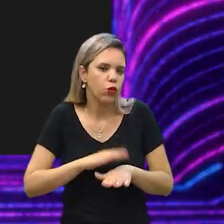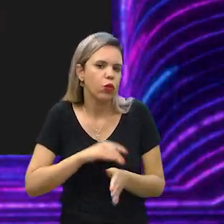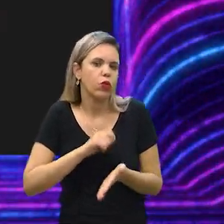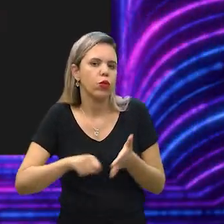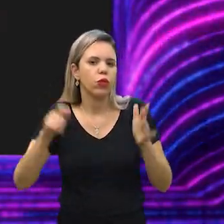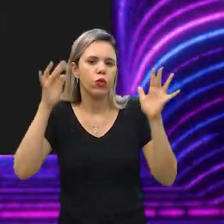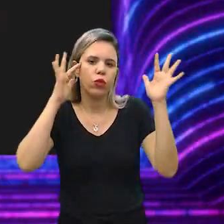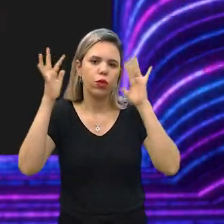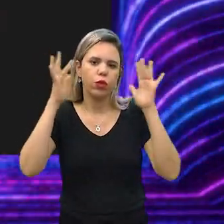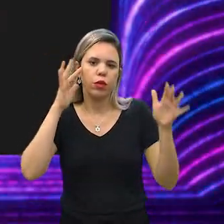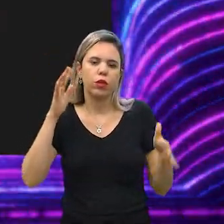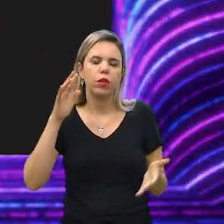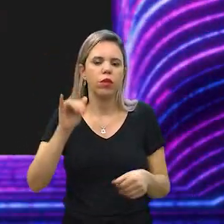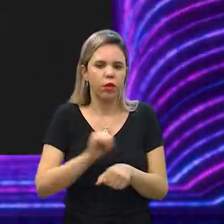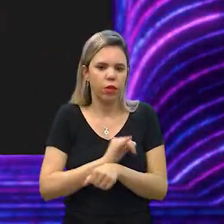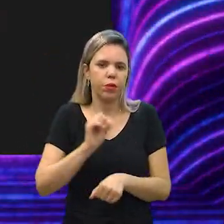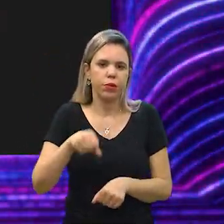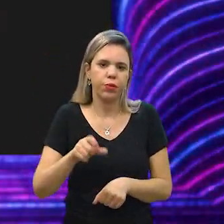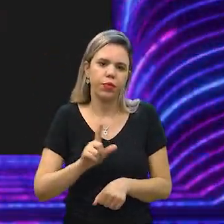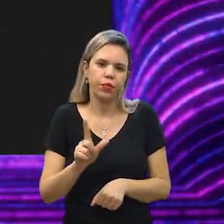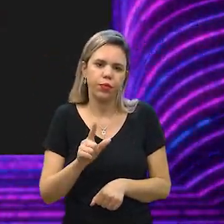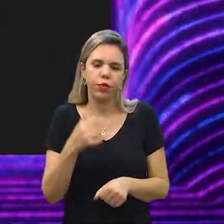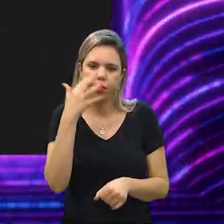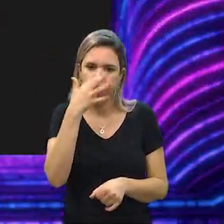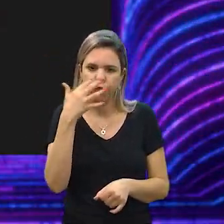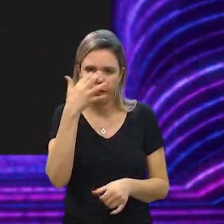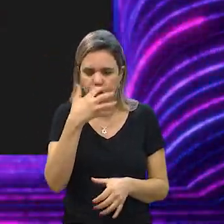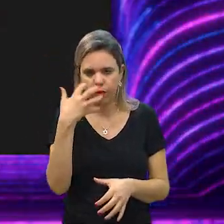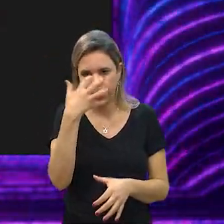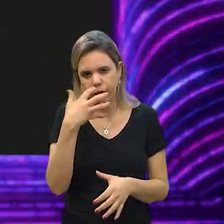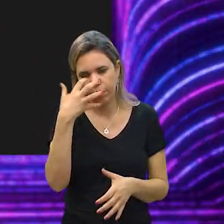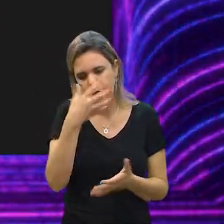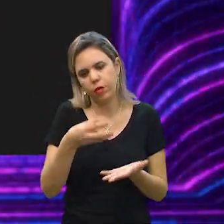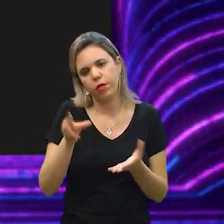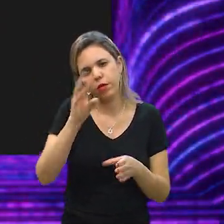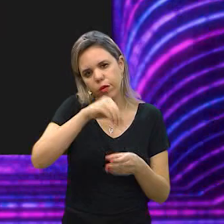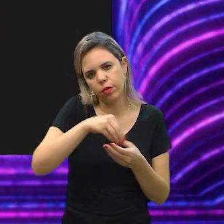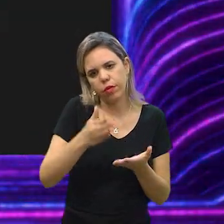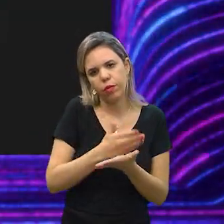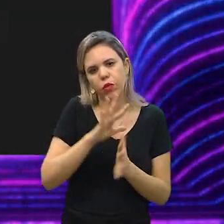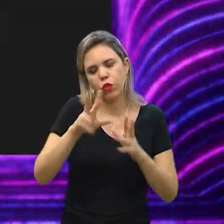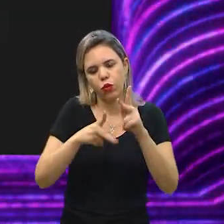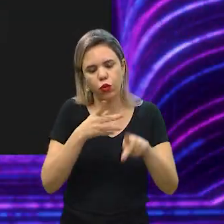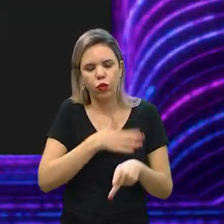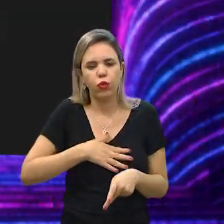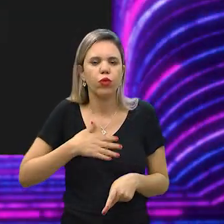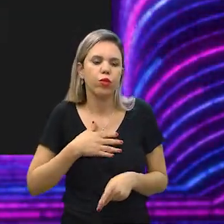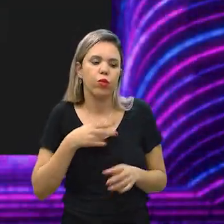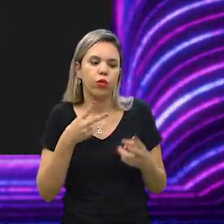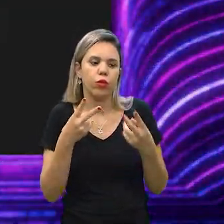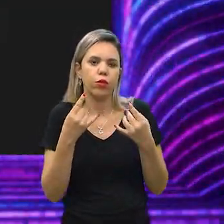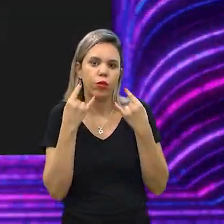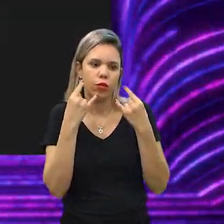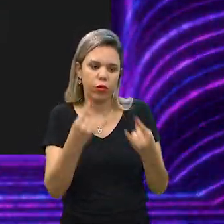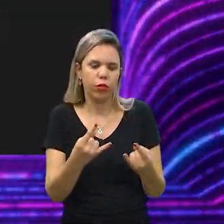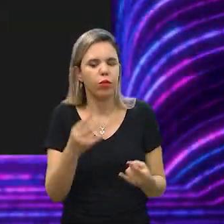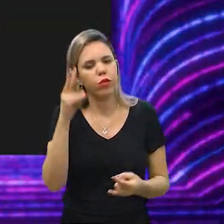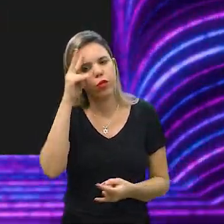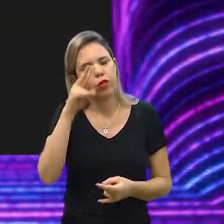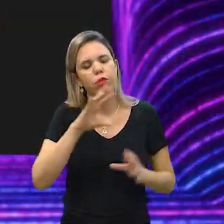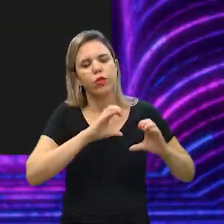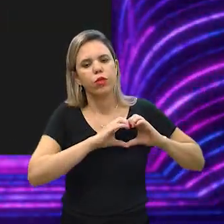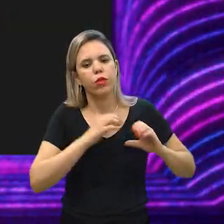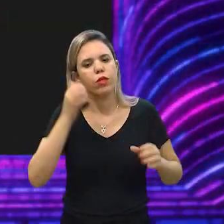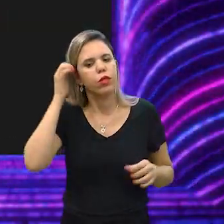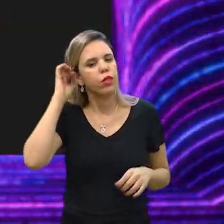da fantasia, eu acho que é uma estratégia, assim, tu botar um romance, porque todo mundo gosta de romance, todo mundo gosta de uma história